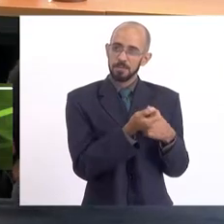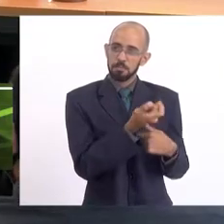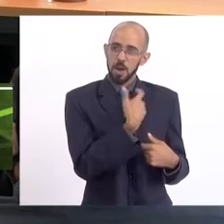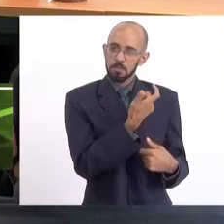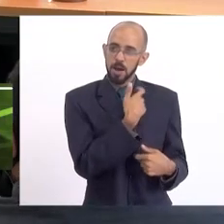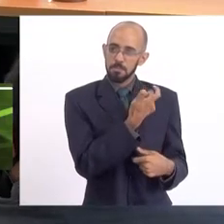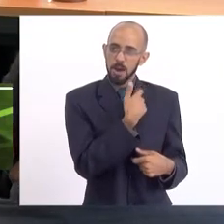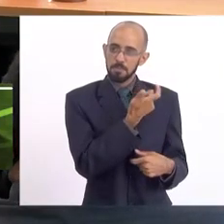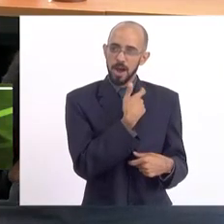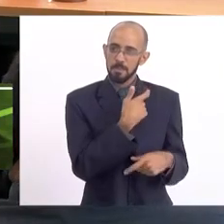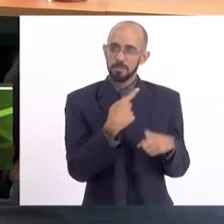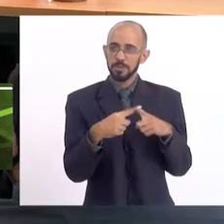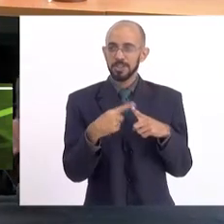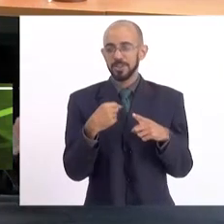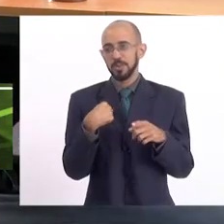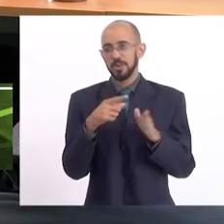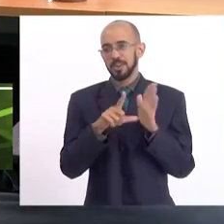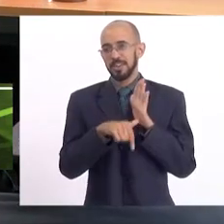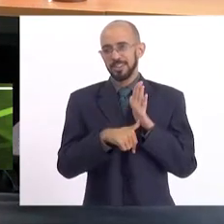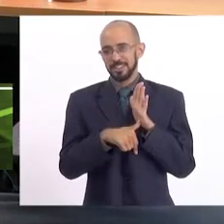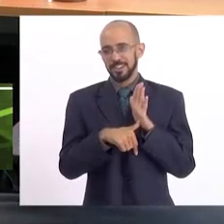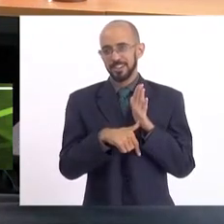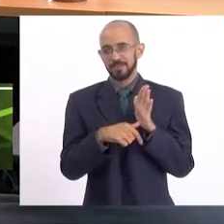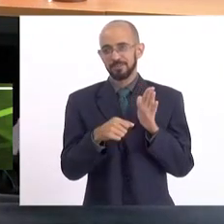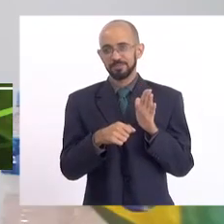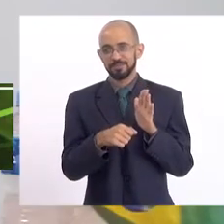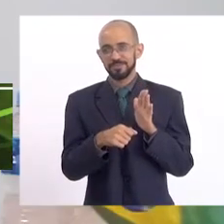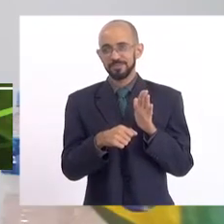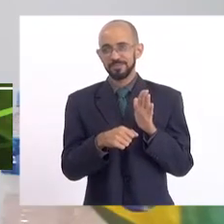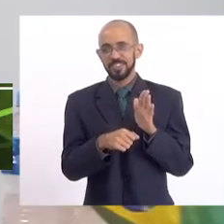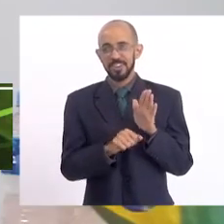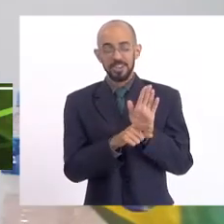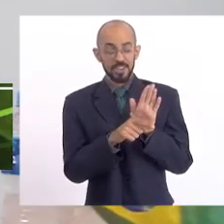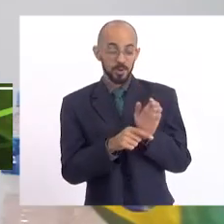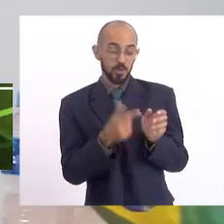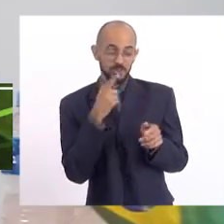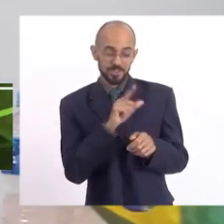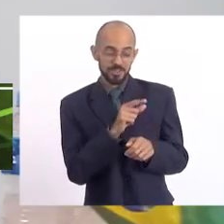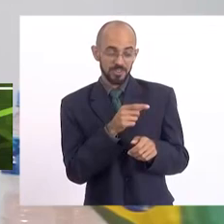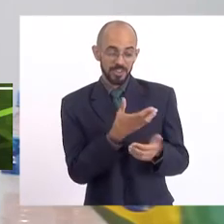atrasei, eu tomo até o dinheiro dele, por danos morais.